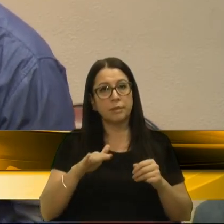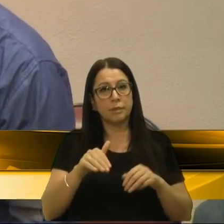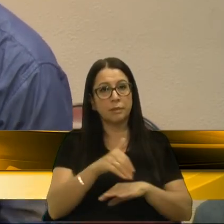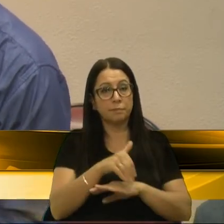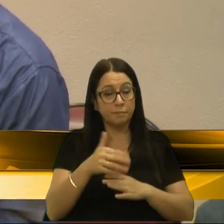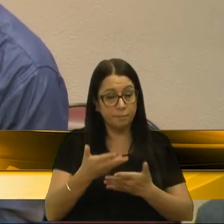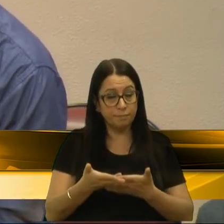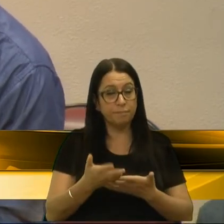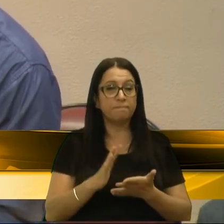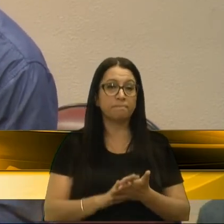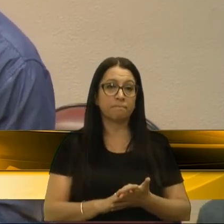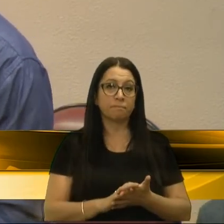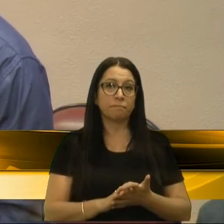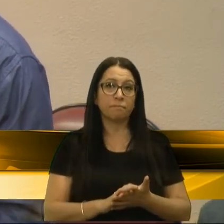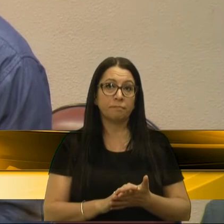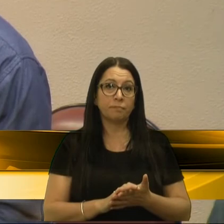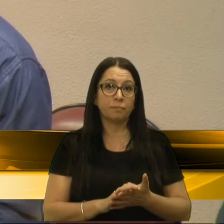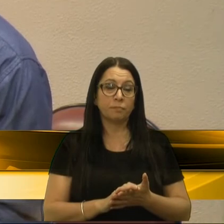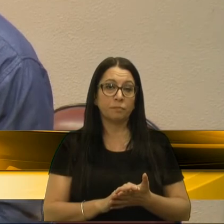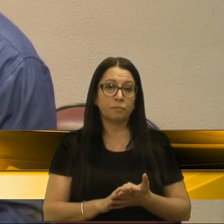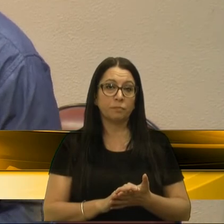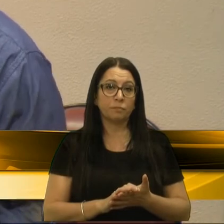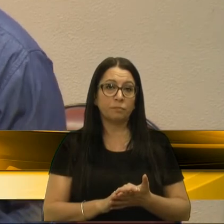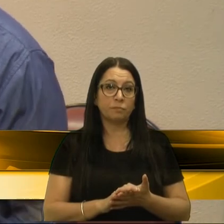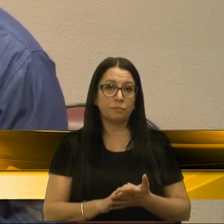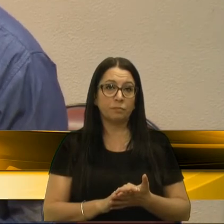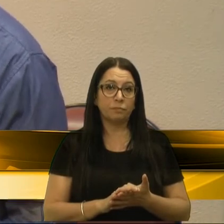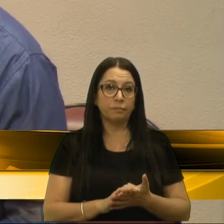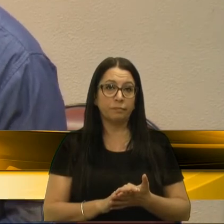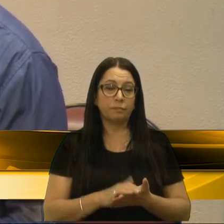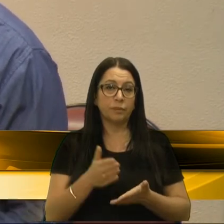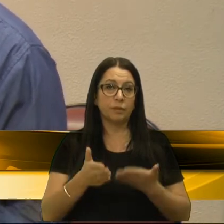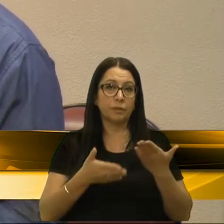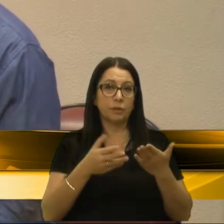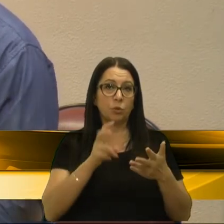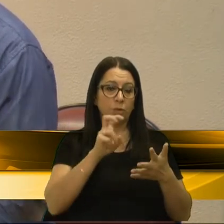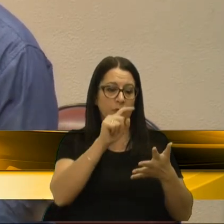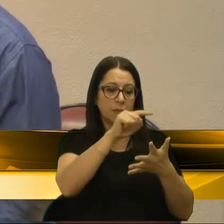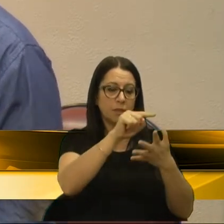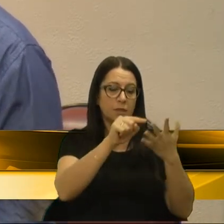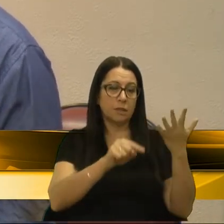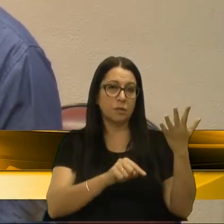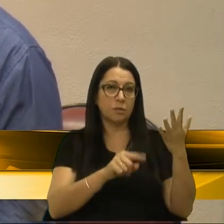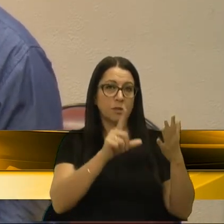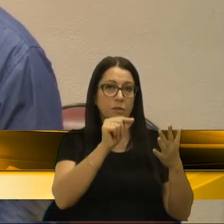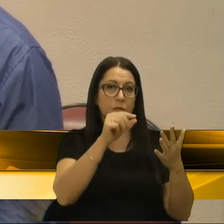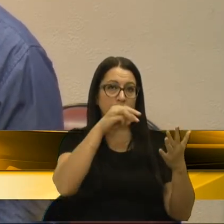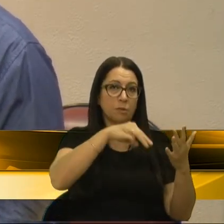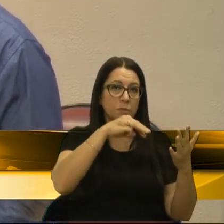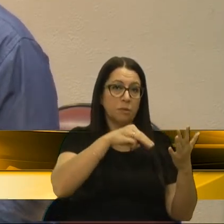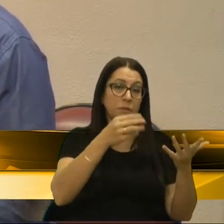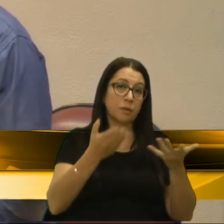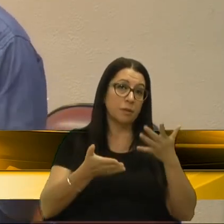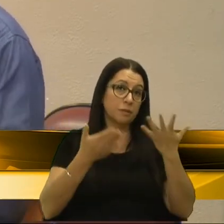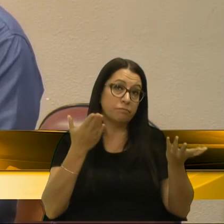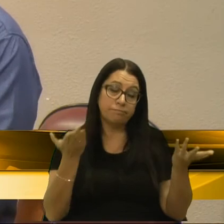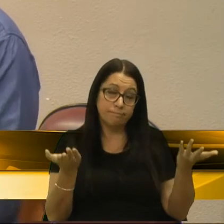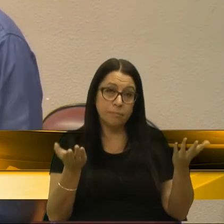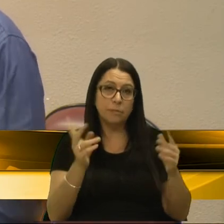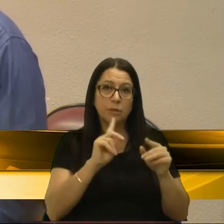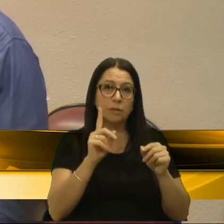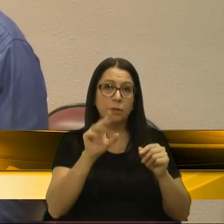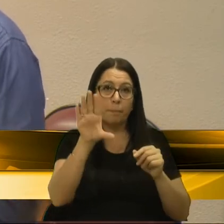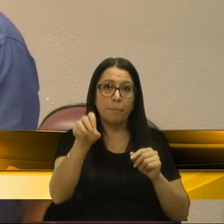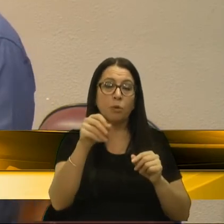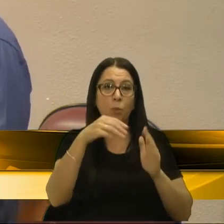rua, né? Então, eles estão atendendo com 5 guichês, é a média de 10 minutos só o atendimento, e quem não pegou